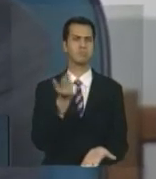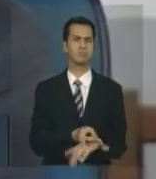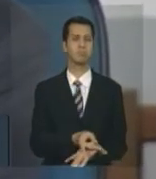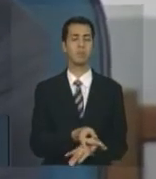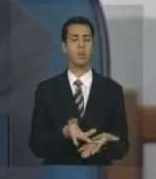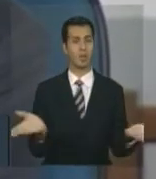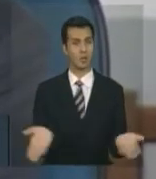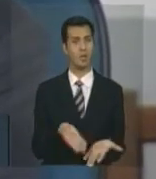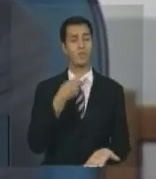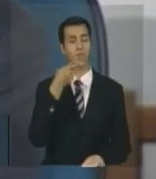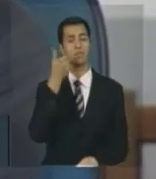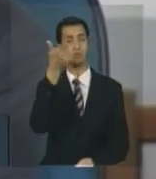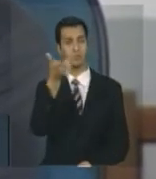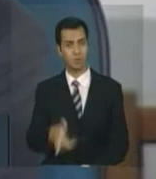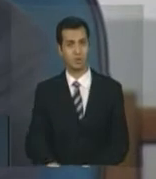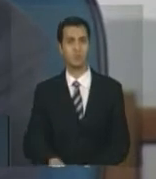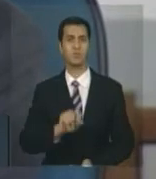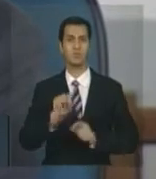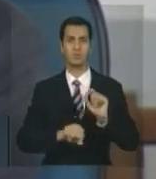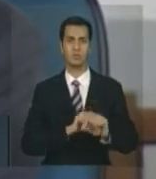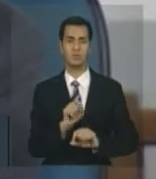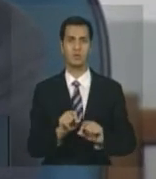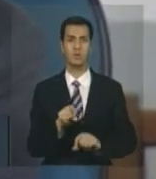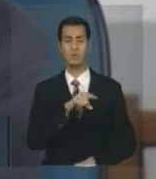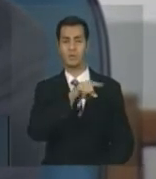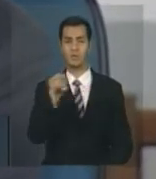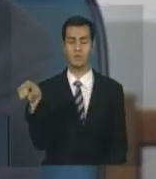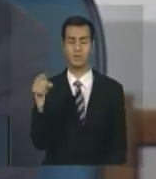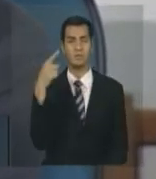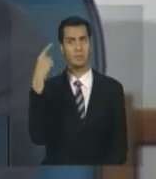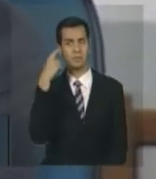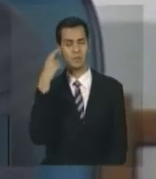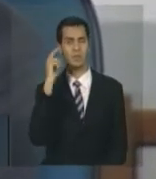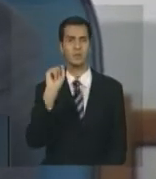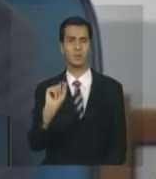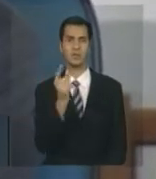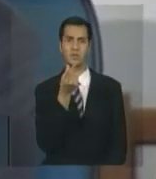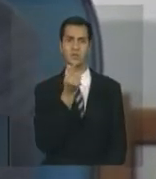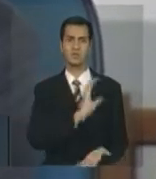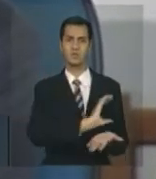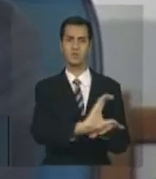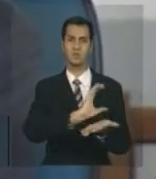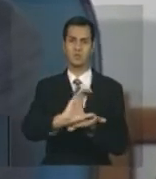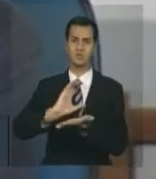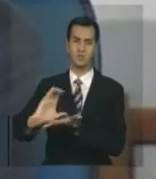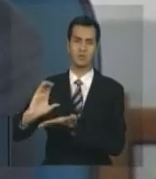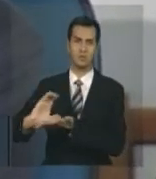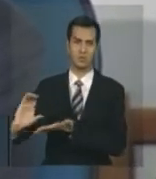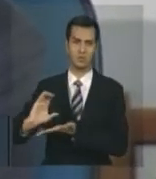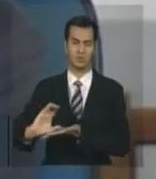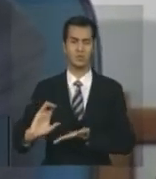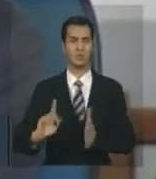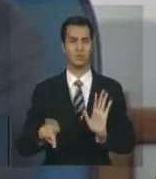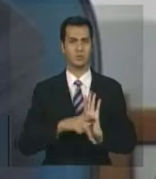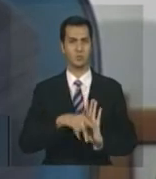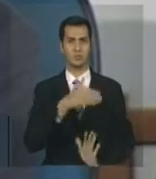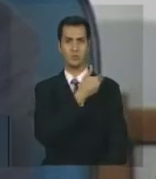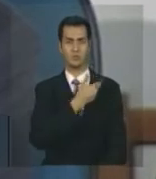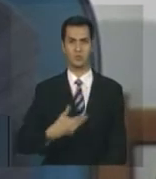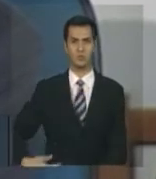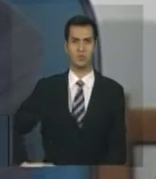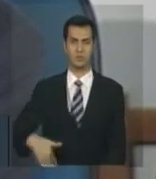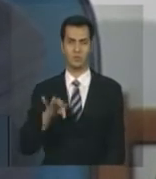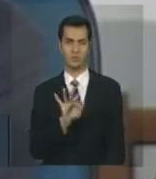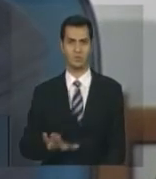e insistir, não se pode fazer a leitura dos investimentos do governo federal na área